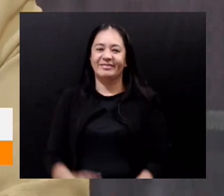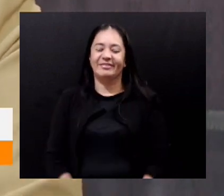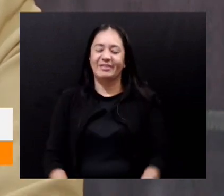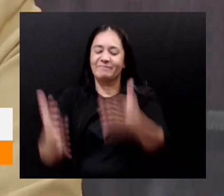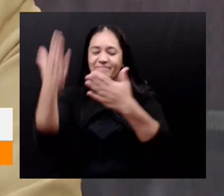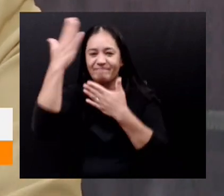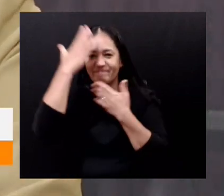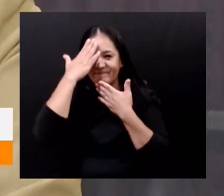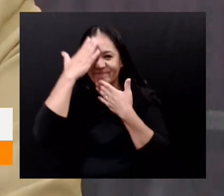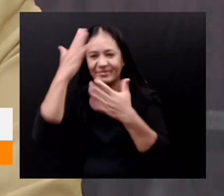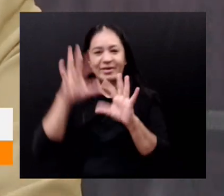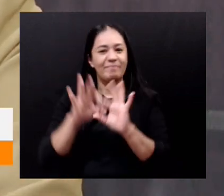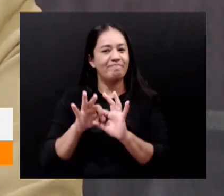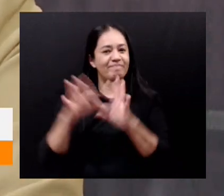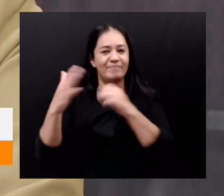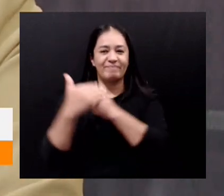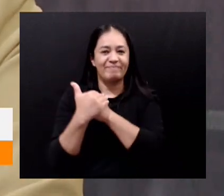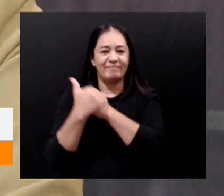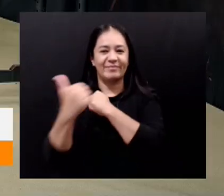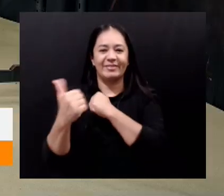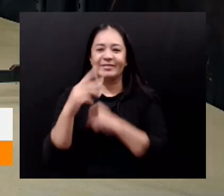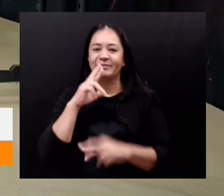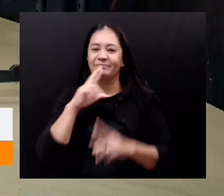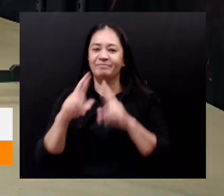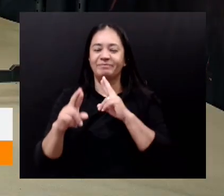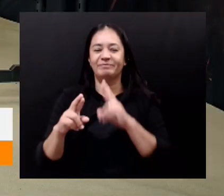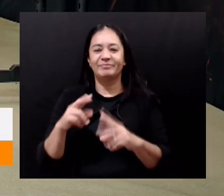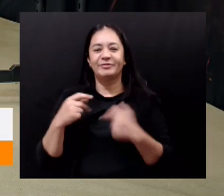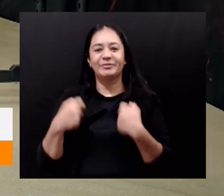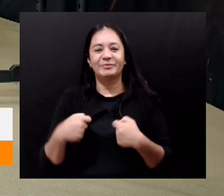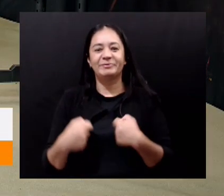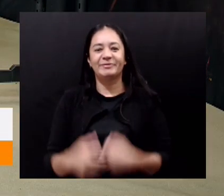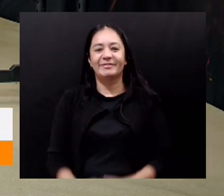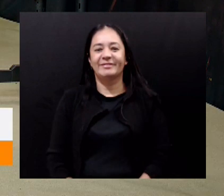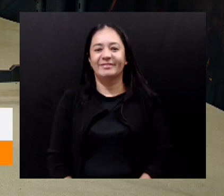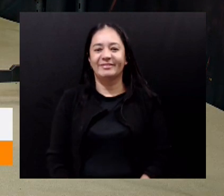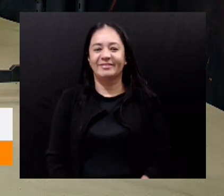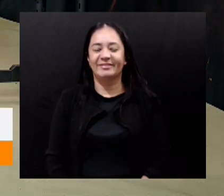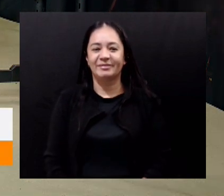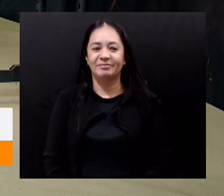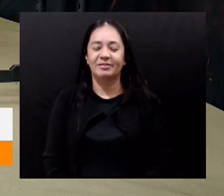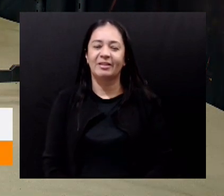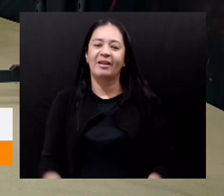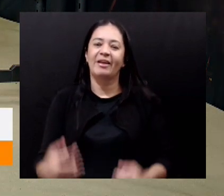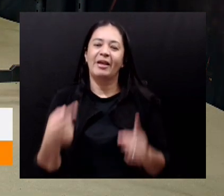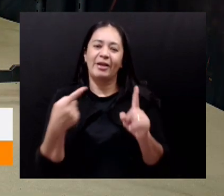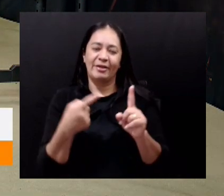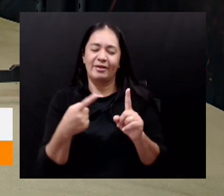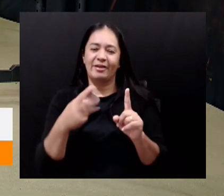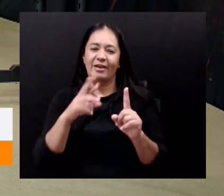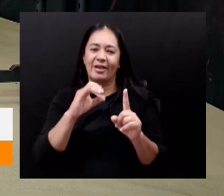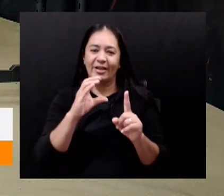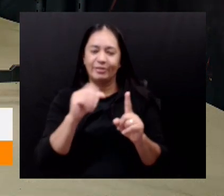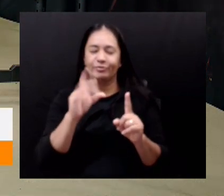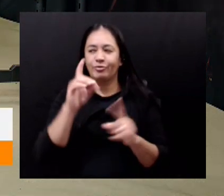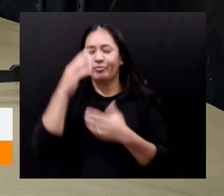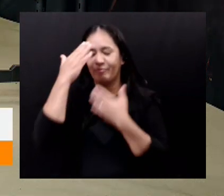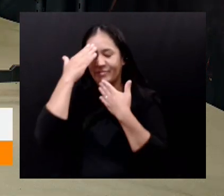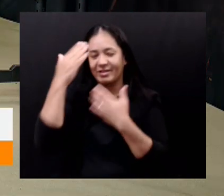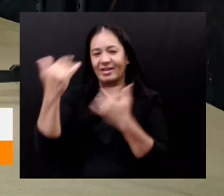para responder aquilo que for necessário. Maravilha! Ricardo, muito obrigada pela sua participação, pelas informações, pela